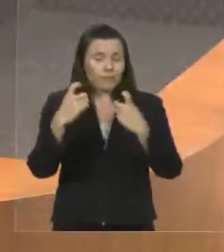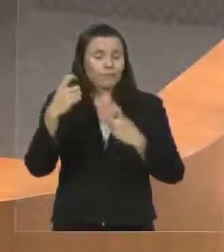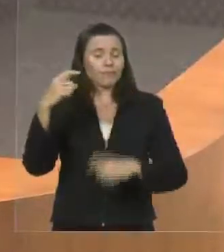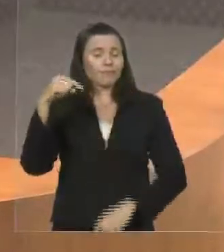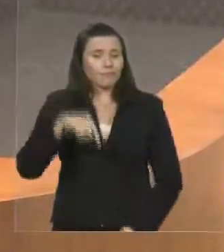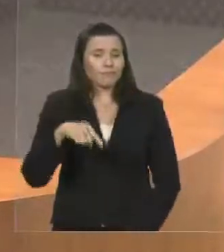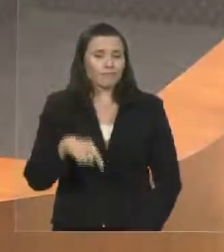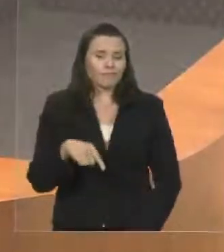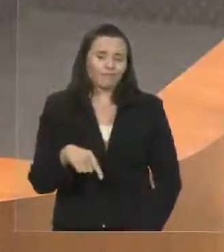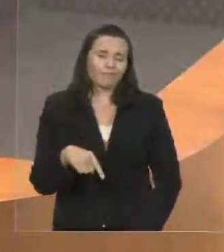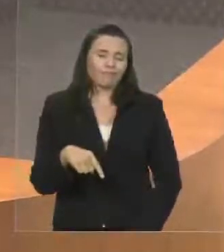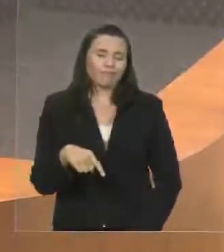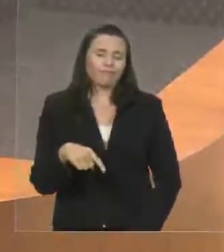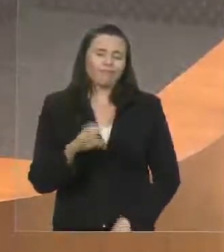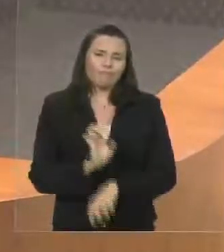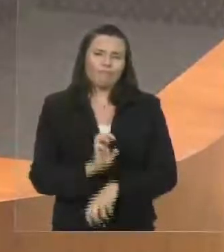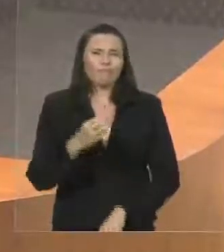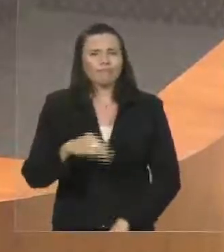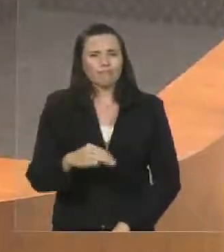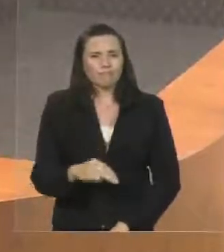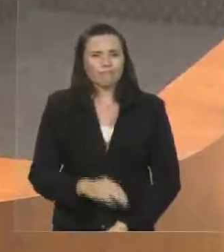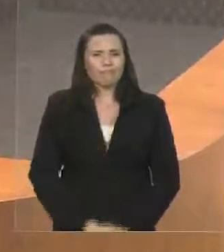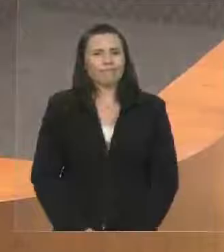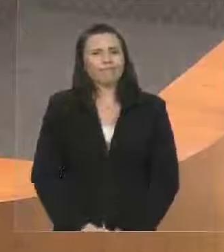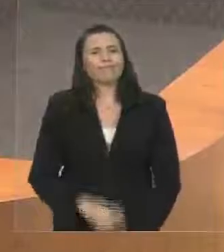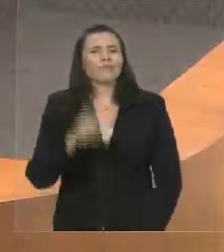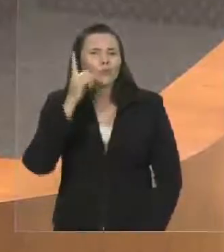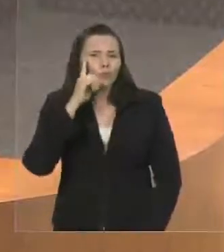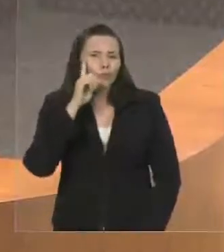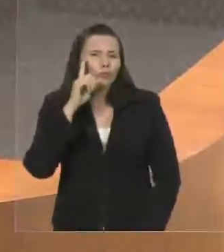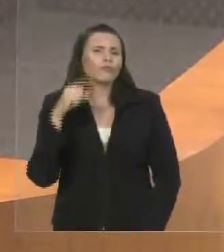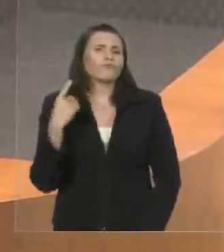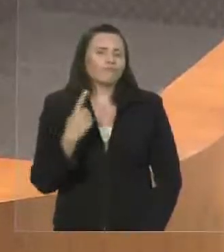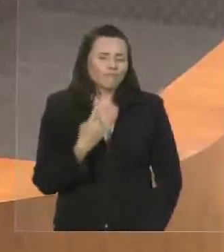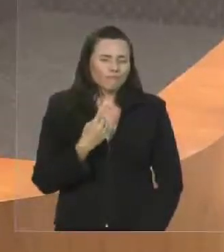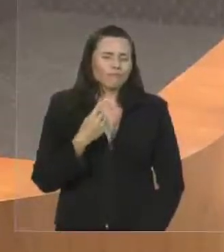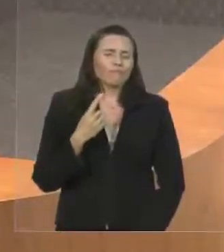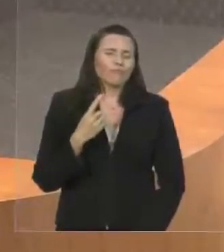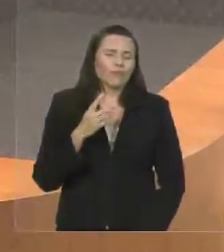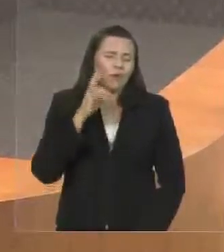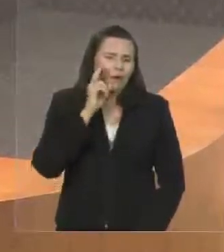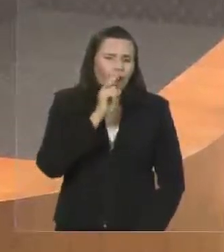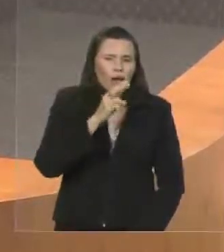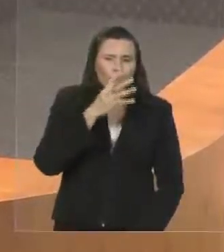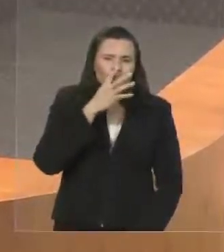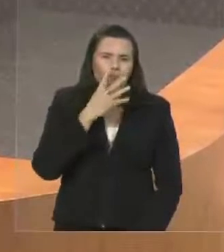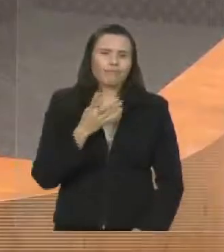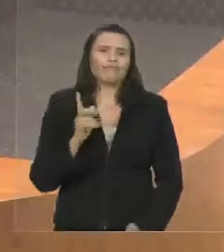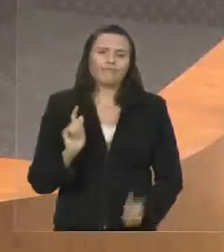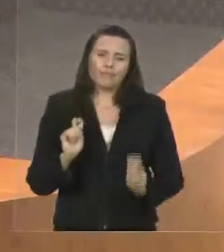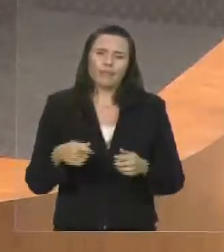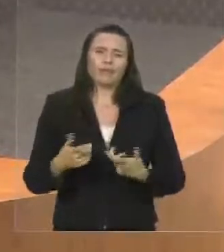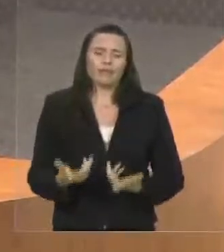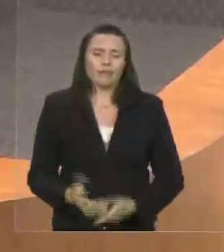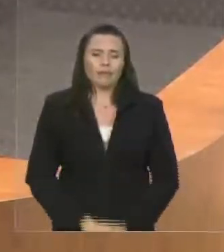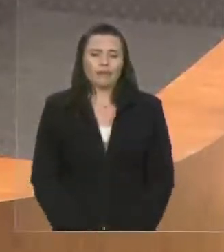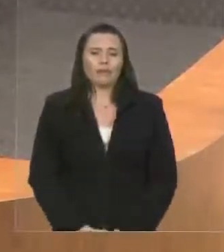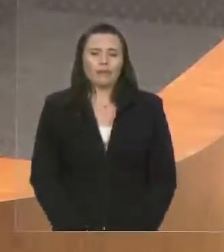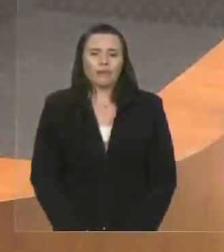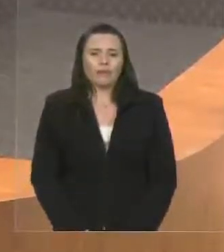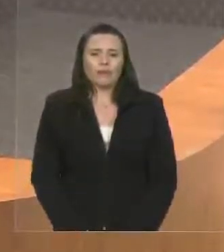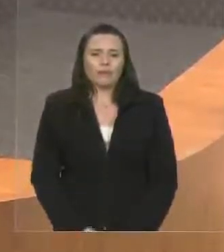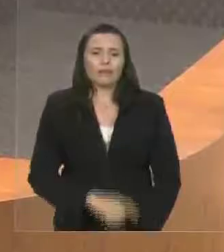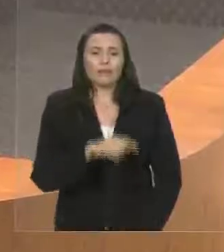cotidiana, infelizmente, deputada Nina. Na região metropolitana de São Luís, segundo os dados da Delegacia de